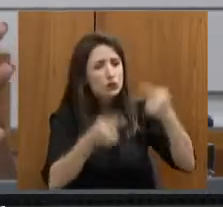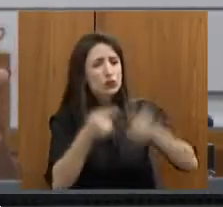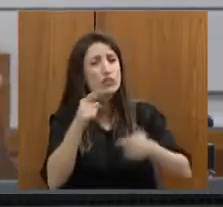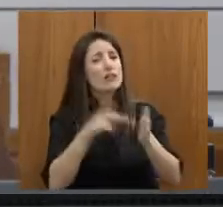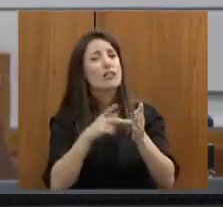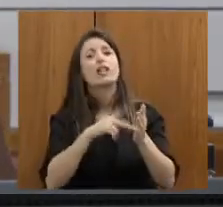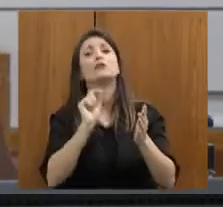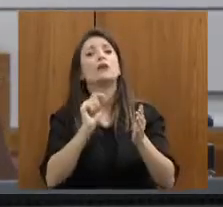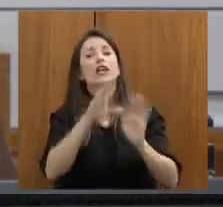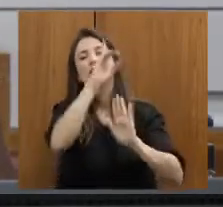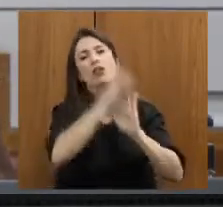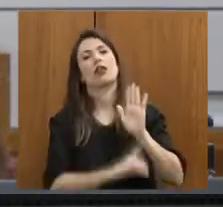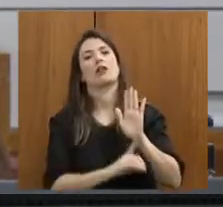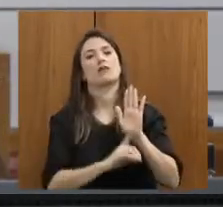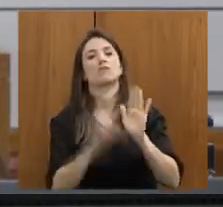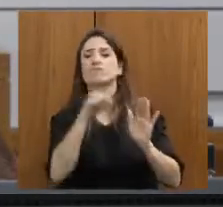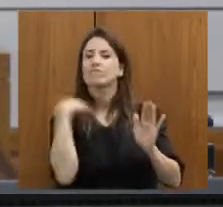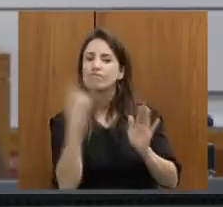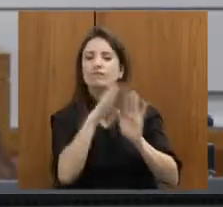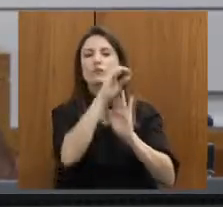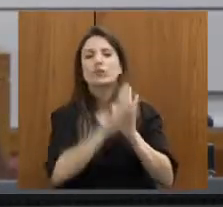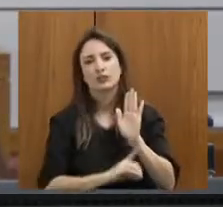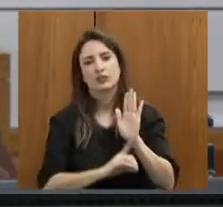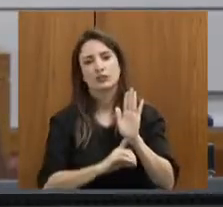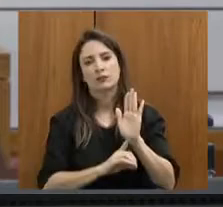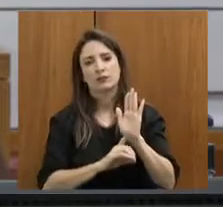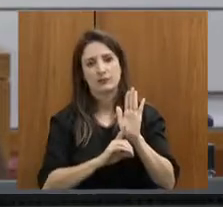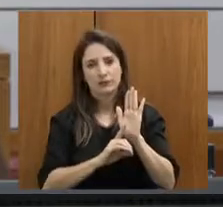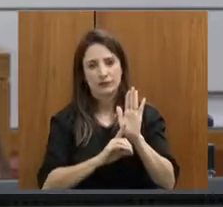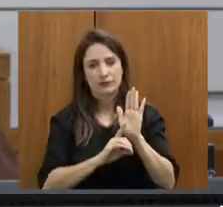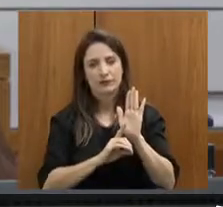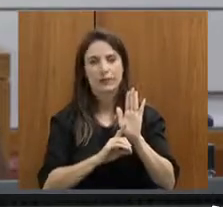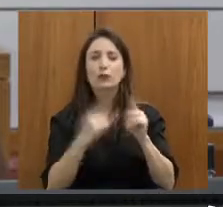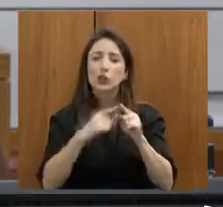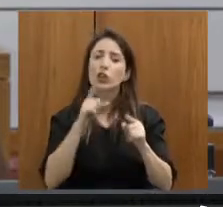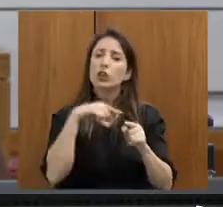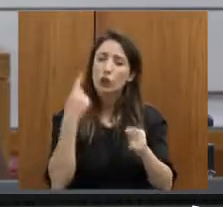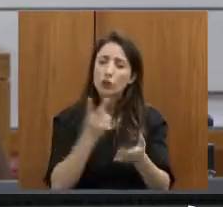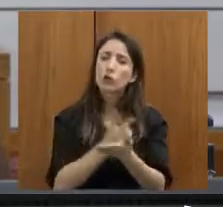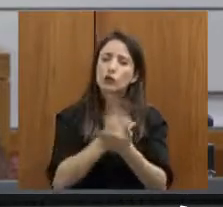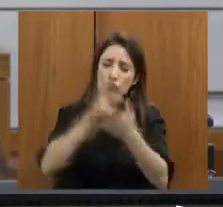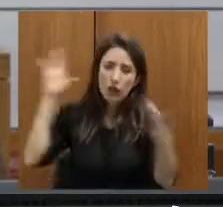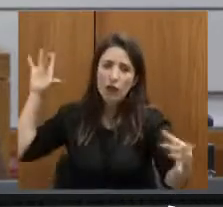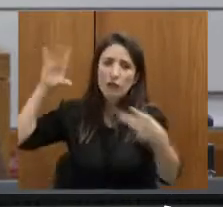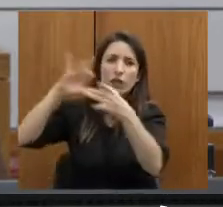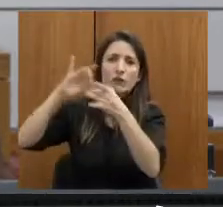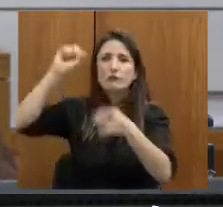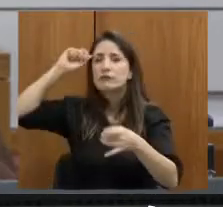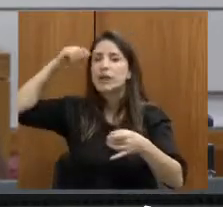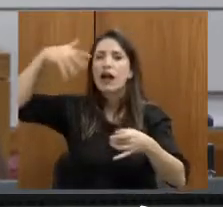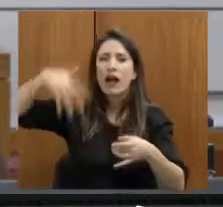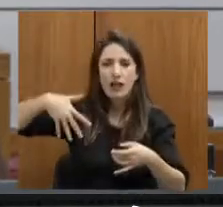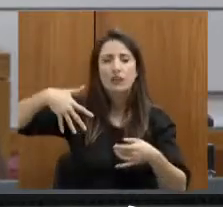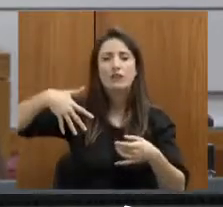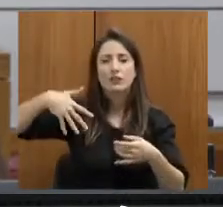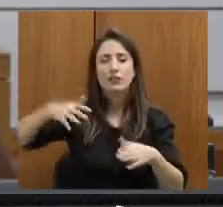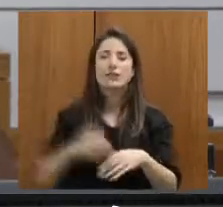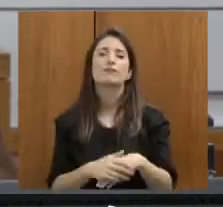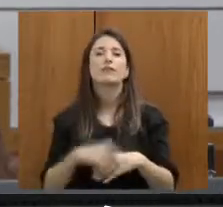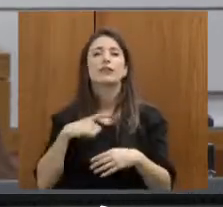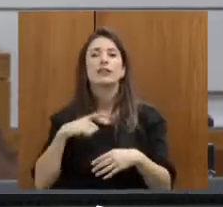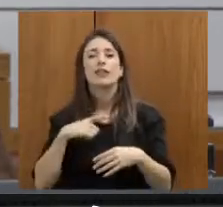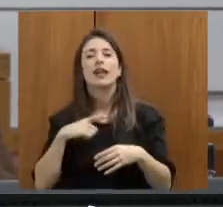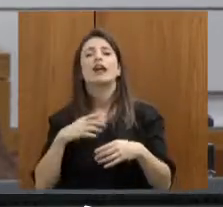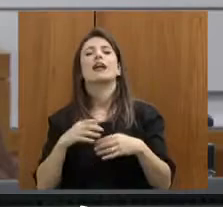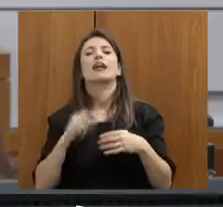direito e não é porque nós não temos esse continuando com a África e acho que eu não sei conhece o rei de fé quando ele veio aqui